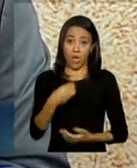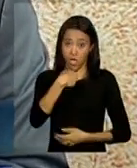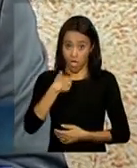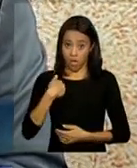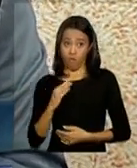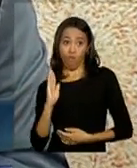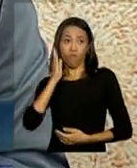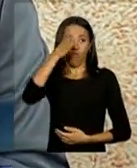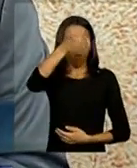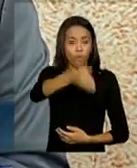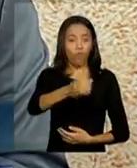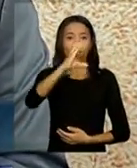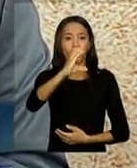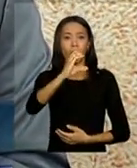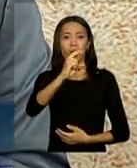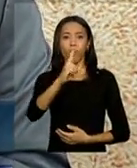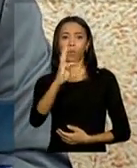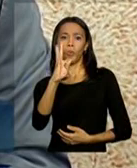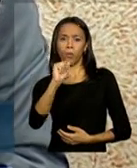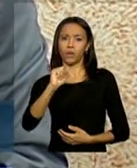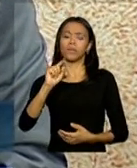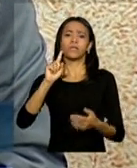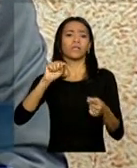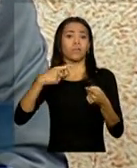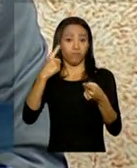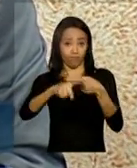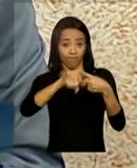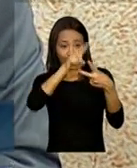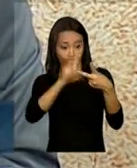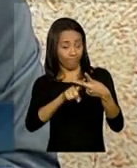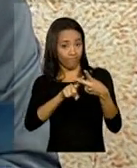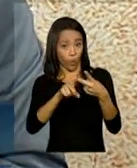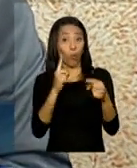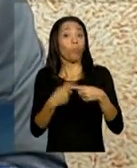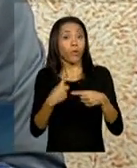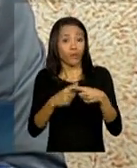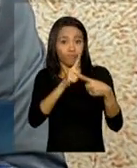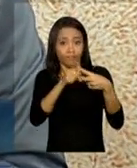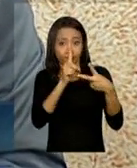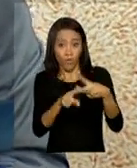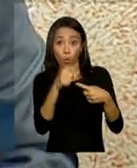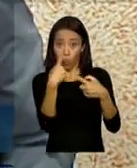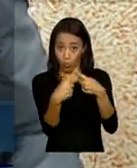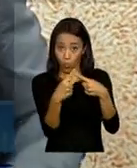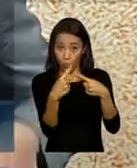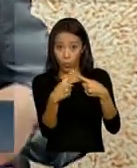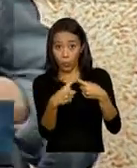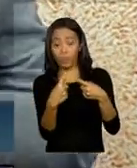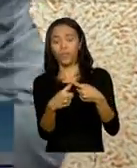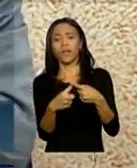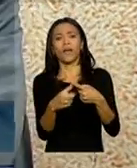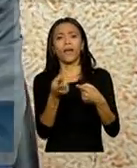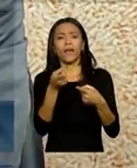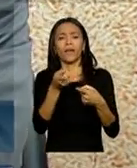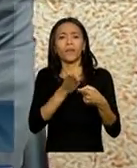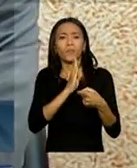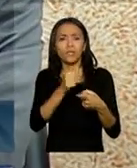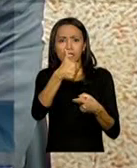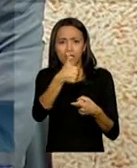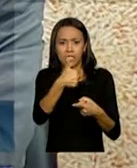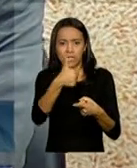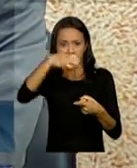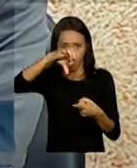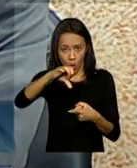dois motivos tem dois motivos um o andamento dos programas de transferência de tecnologia de 19 produtos